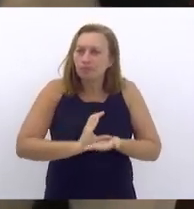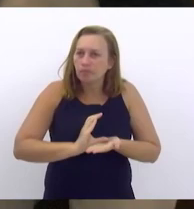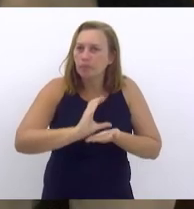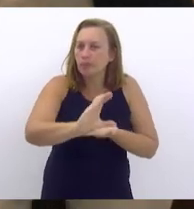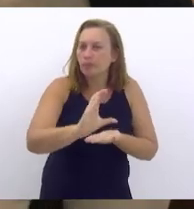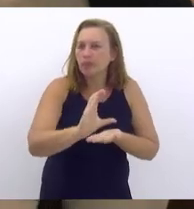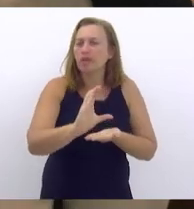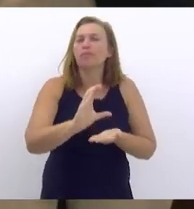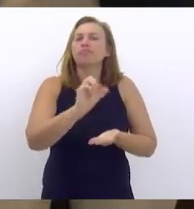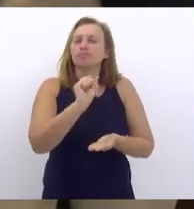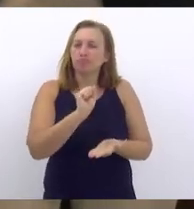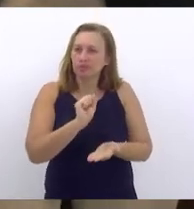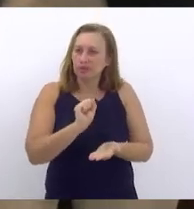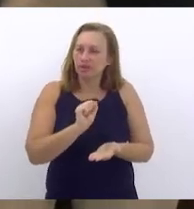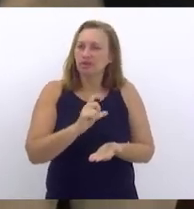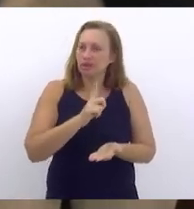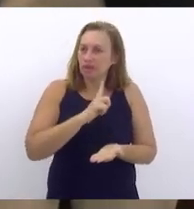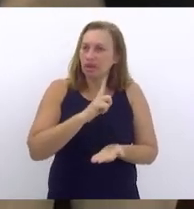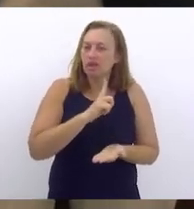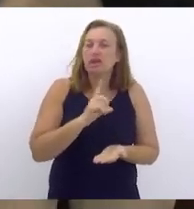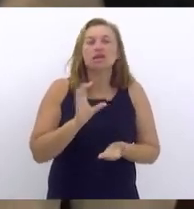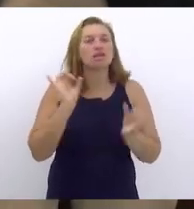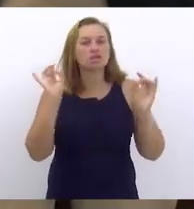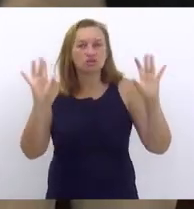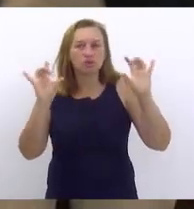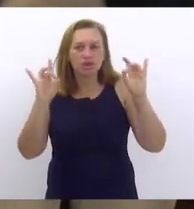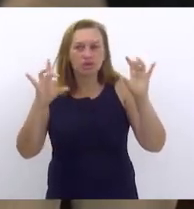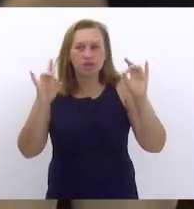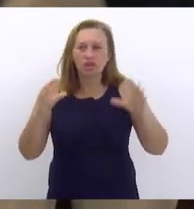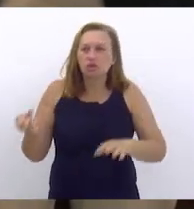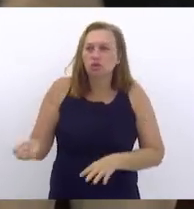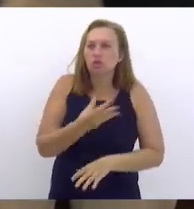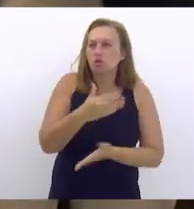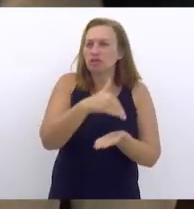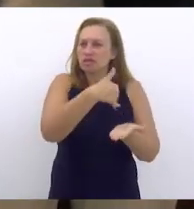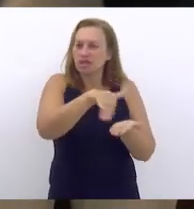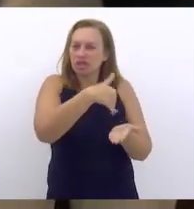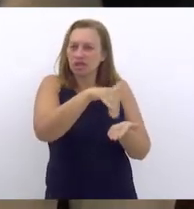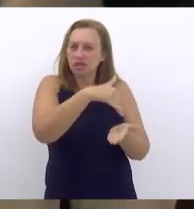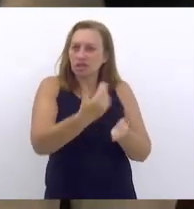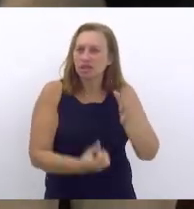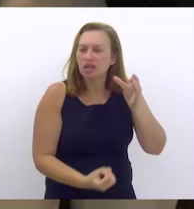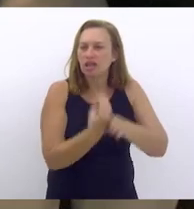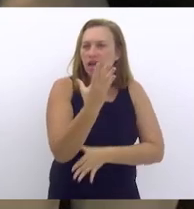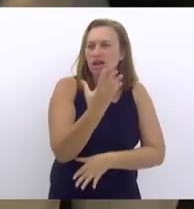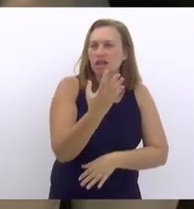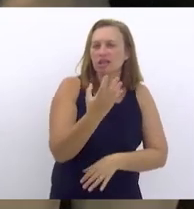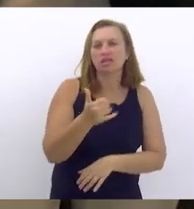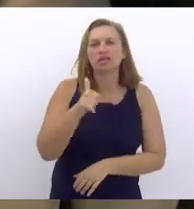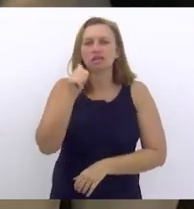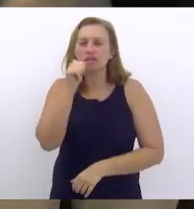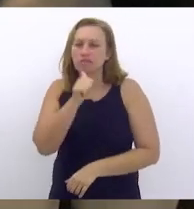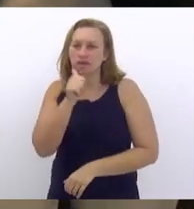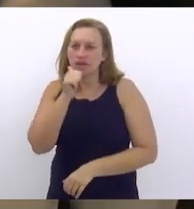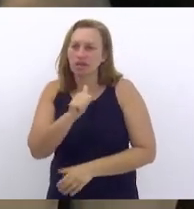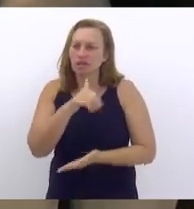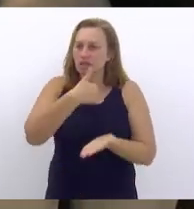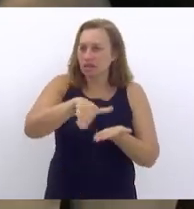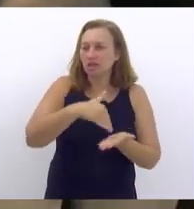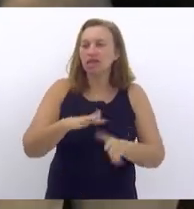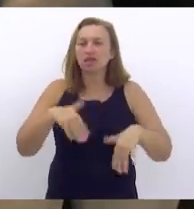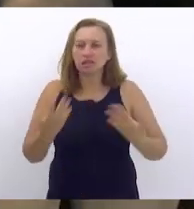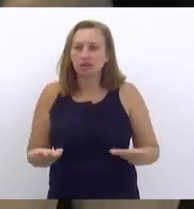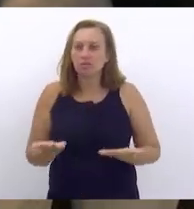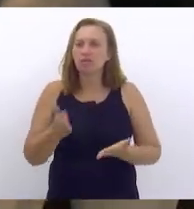política de prevenção, em especial diante da nova secretaria criada no âmbito do Estado, a Secretaria de Mulheres. Então, o nosso parecer